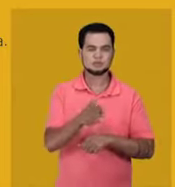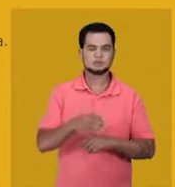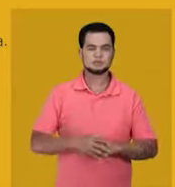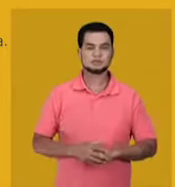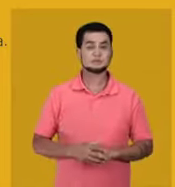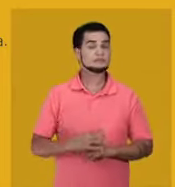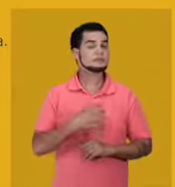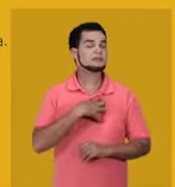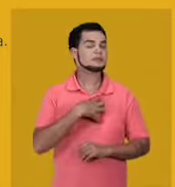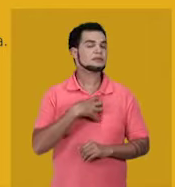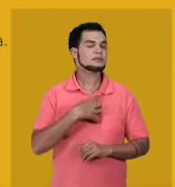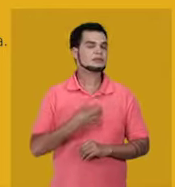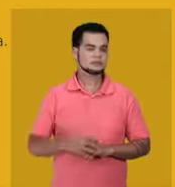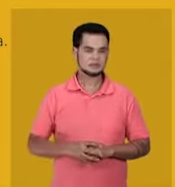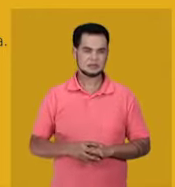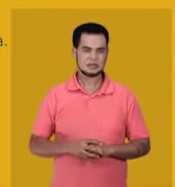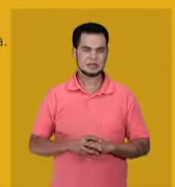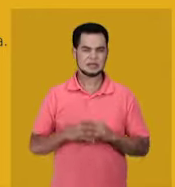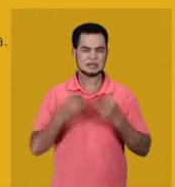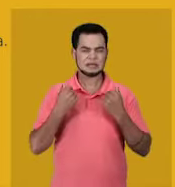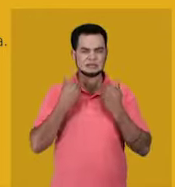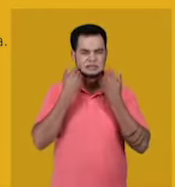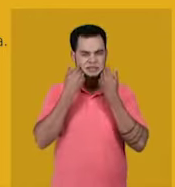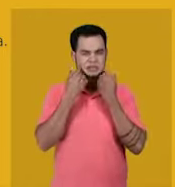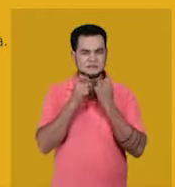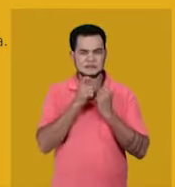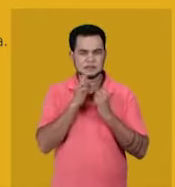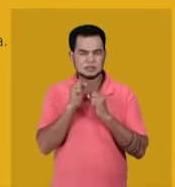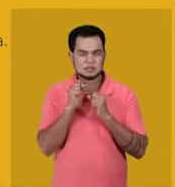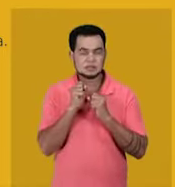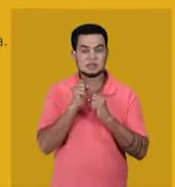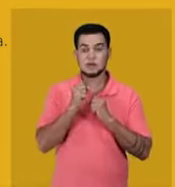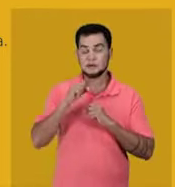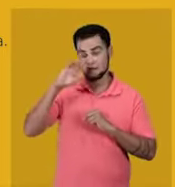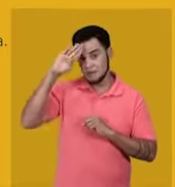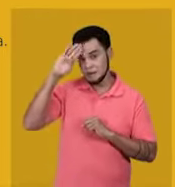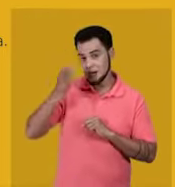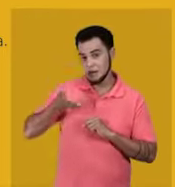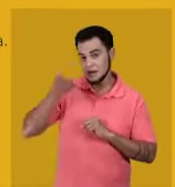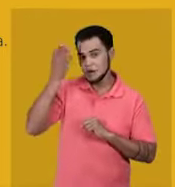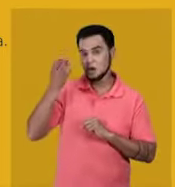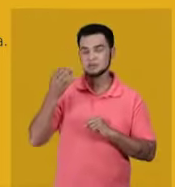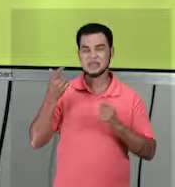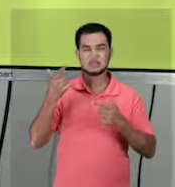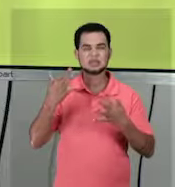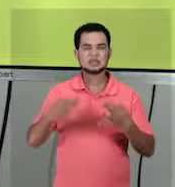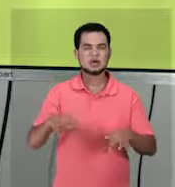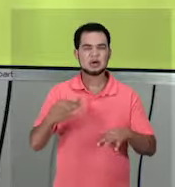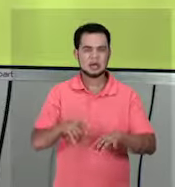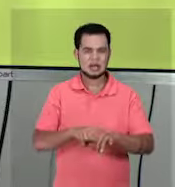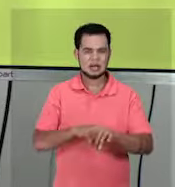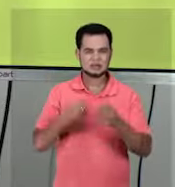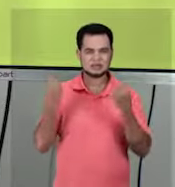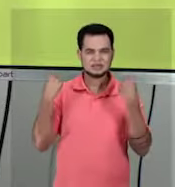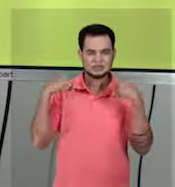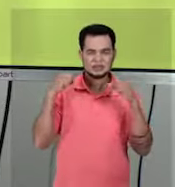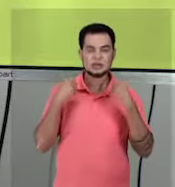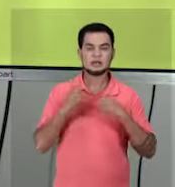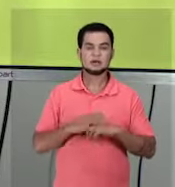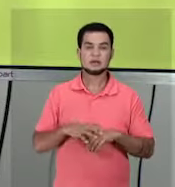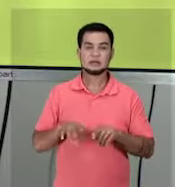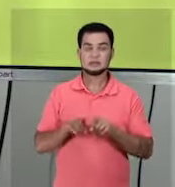dessa doença: calafrios, febre alta, dores nas articulações, lesões